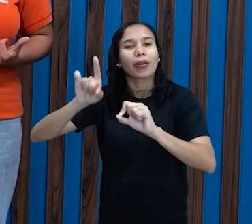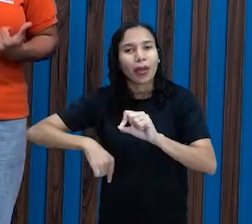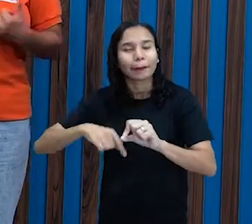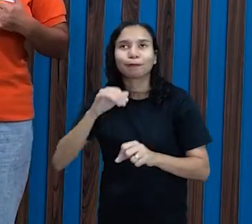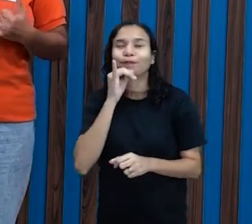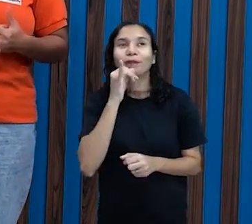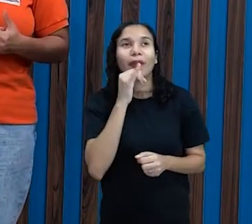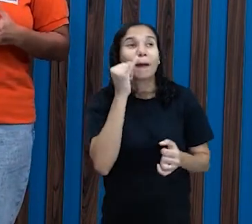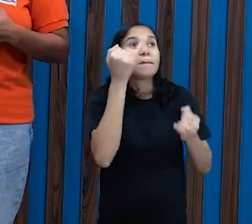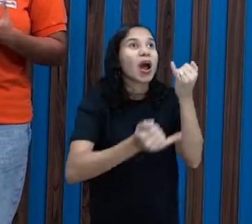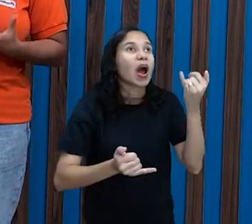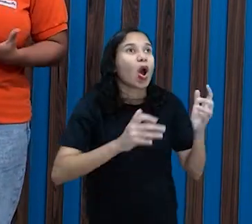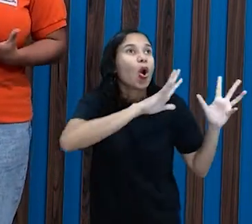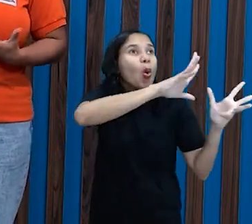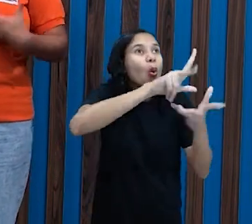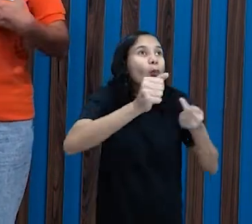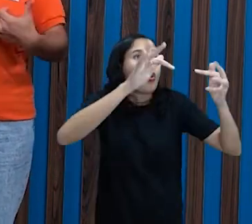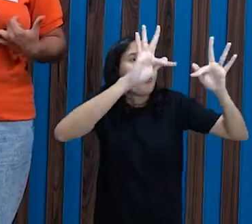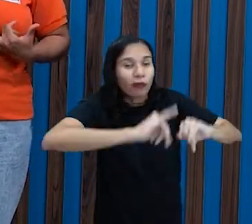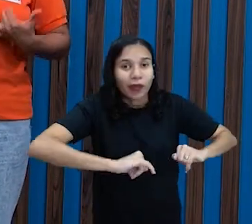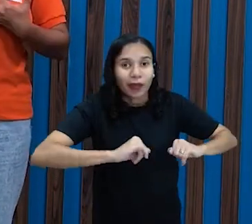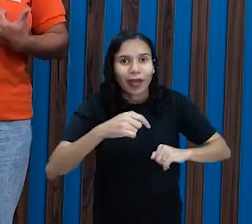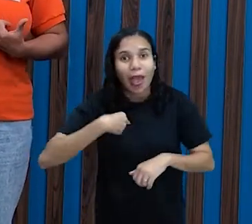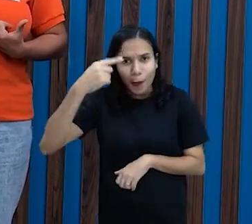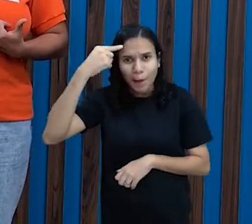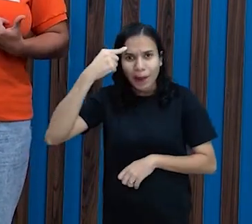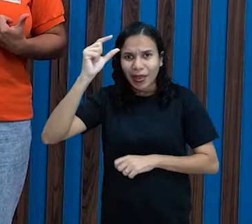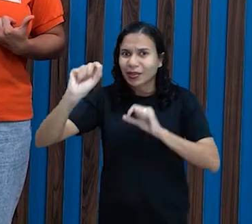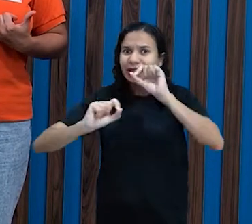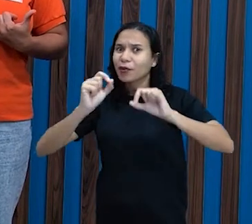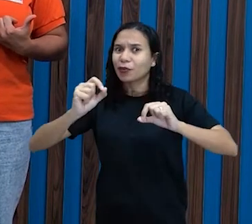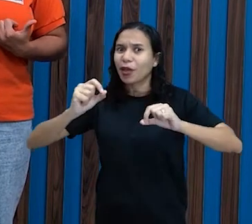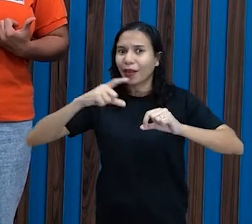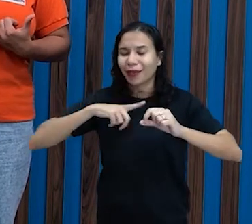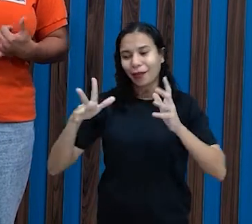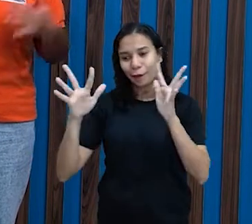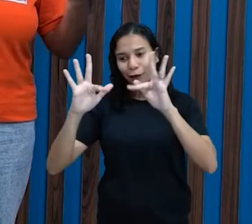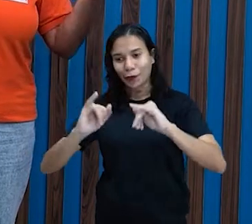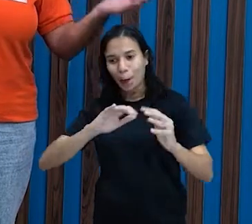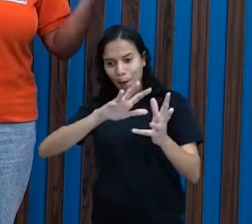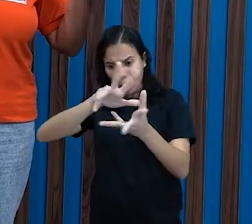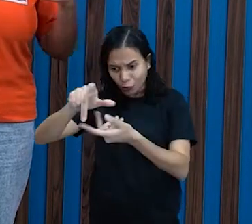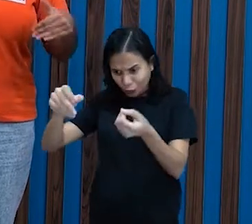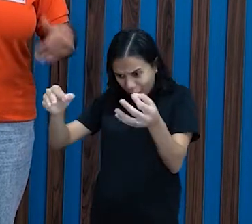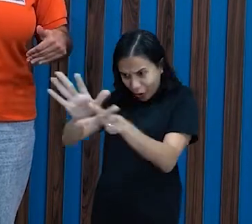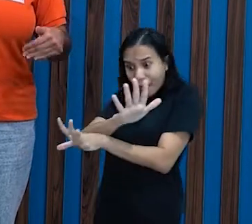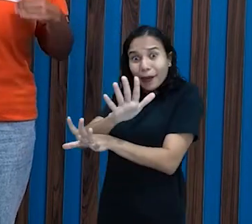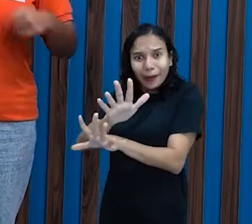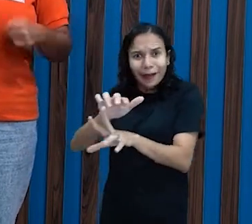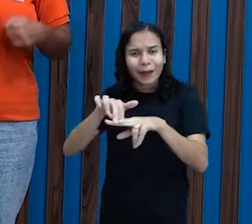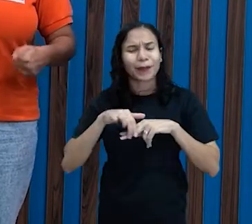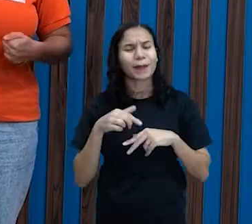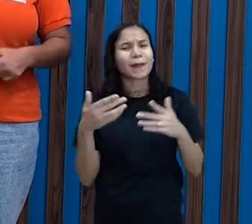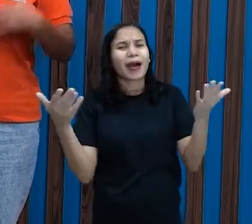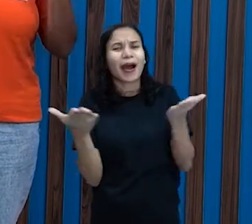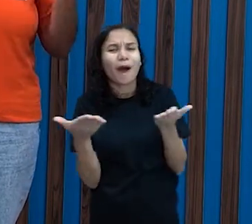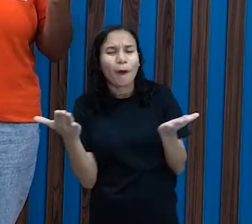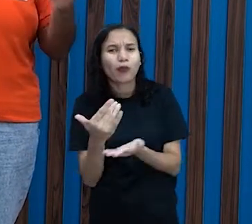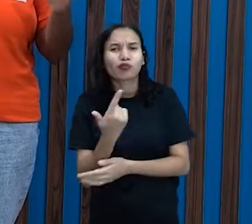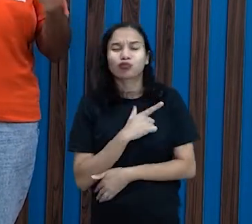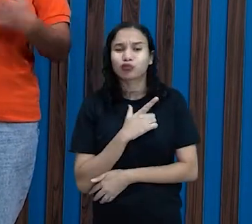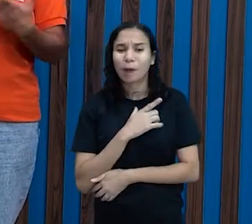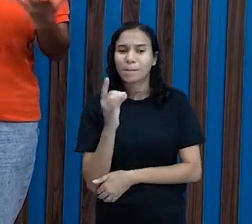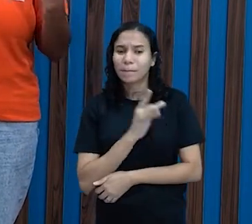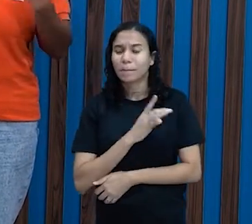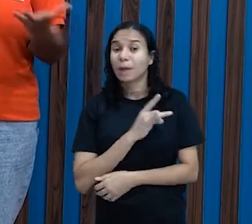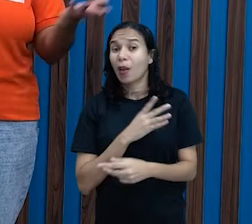do mundo, ou uma guerra. Eu talvez pensasse que era o fim do mundo. Mas hoje em dia a gente não teria tanto